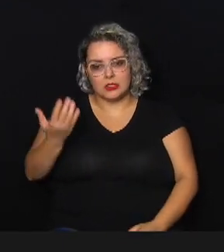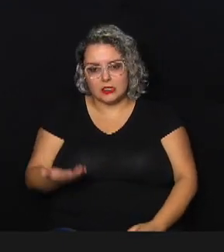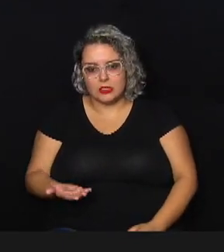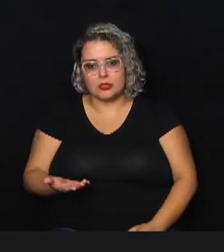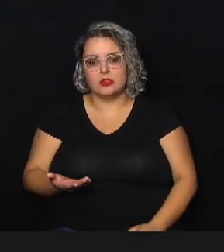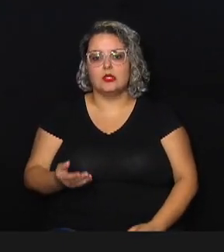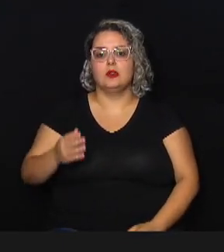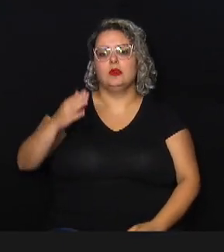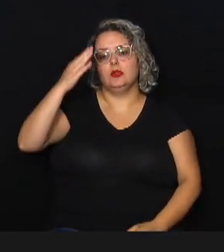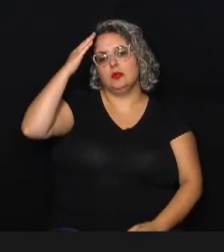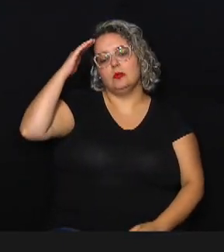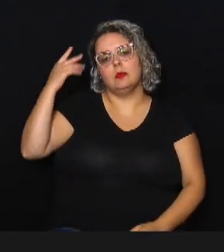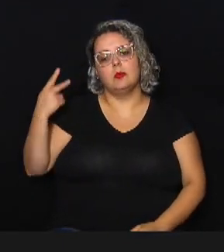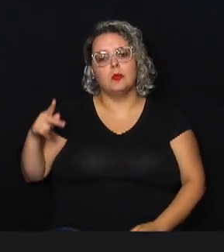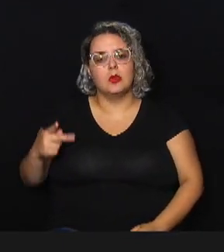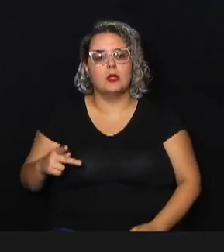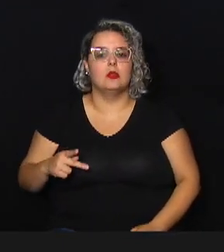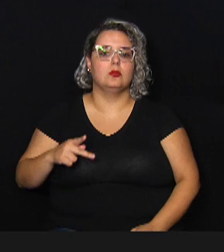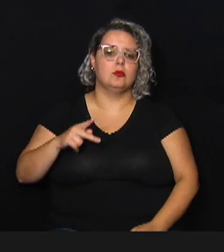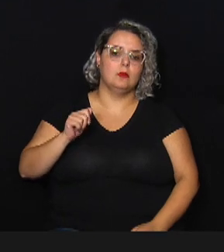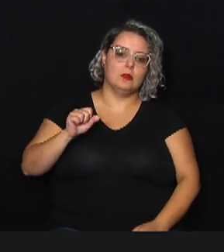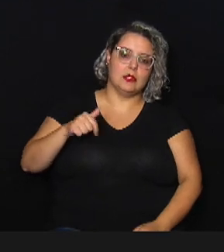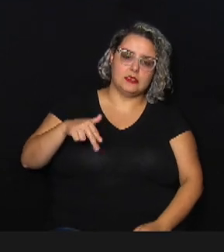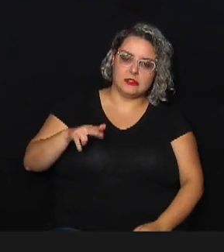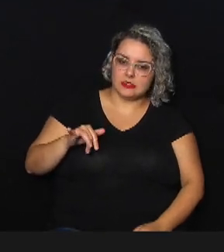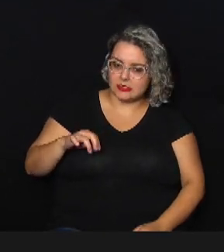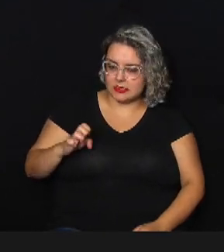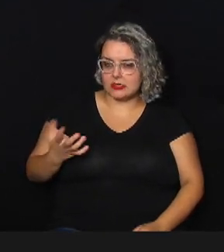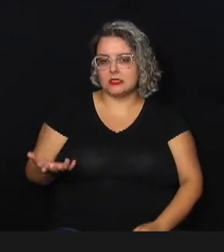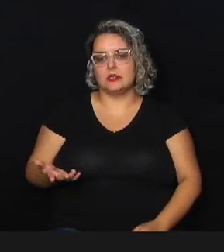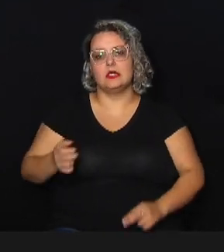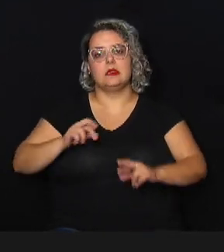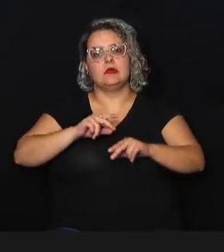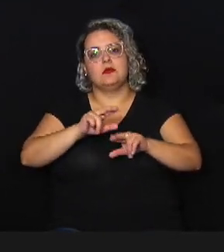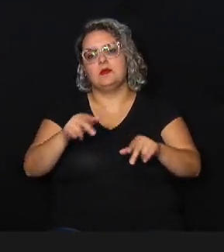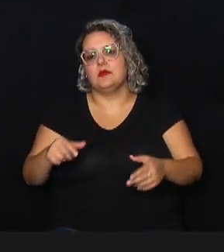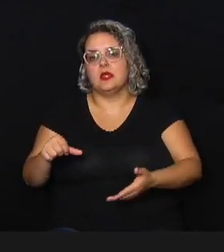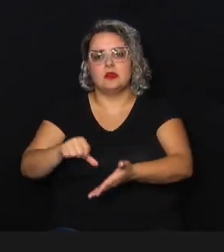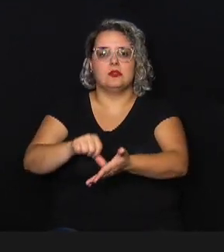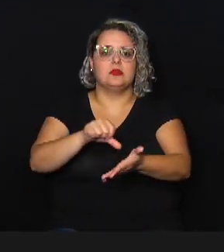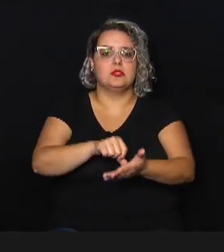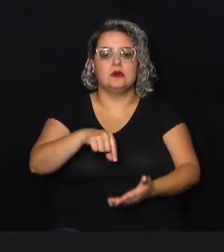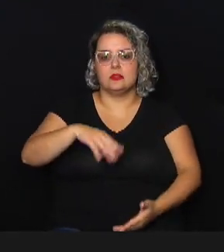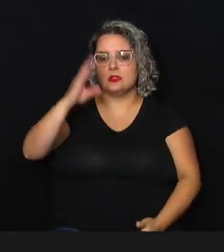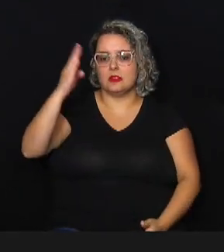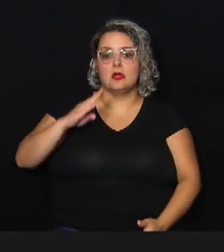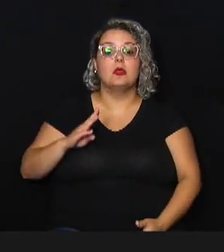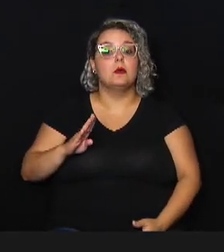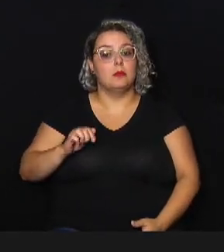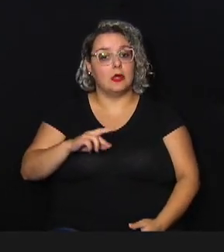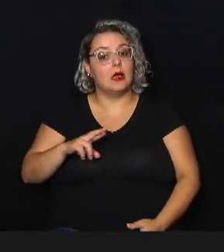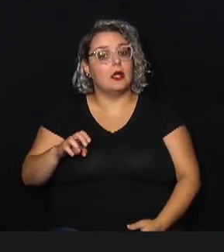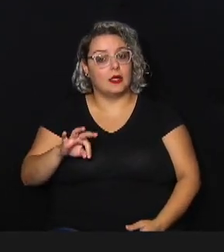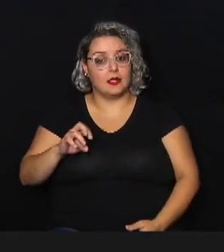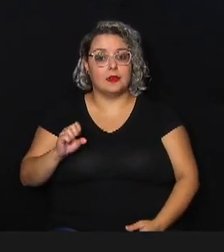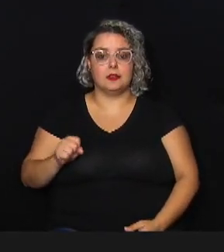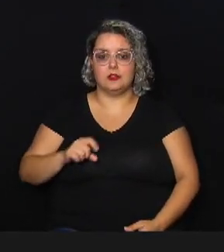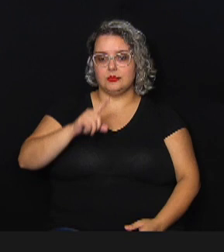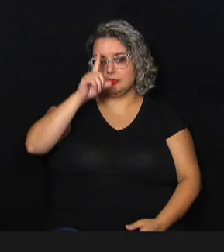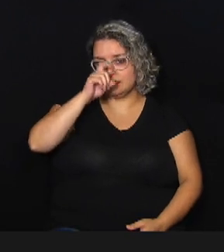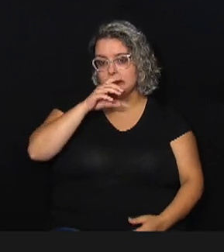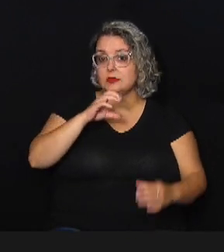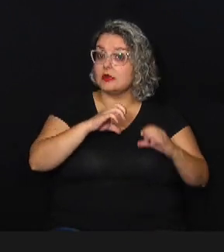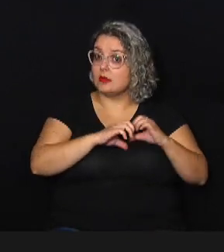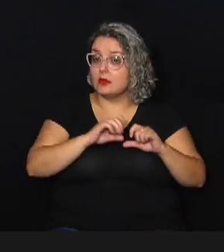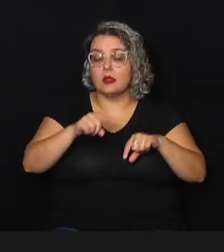no Paraná, no Instituto Pasquini. Então, você tem vários centros no Brasil, aqui em Barretos também, lá no Hospital do Amor, que é